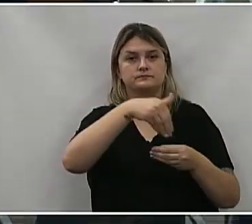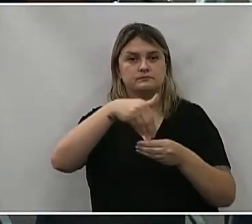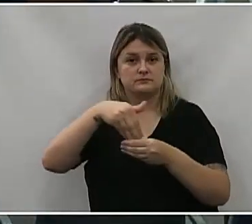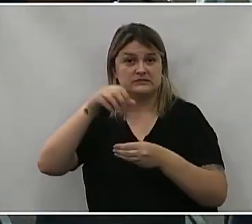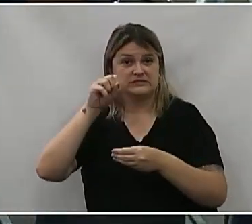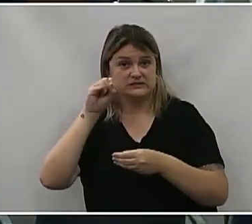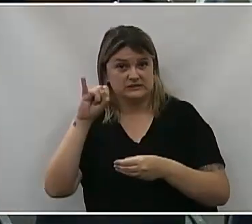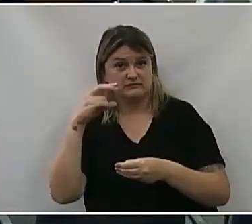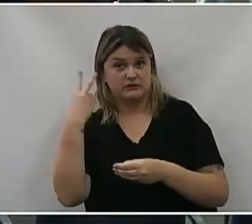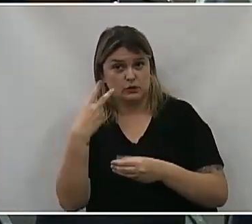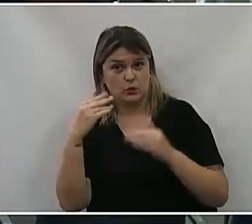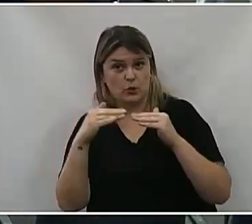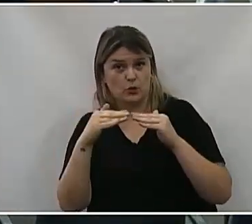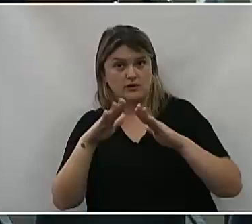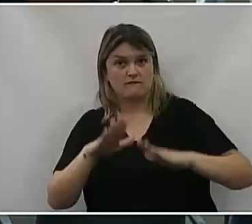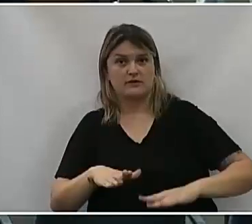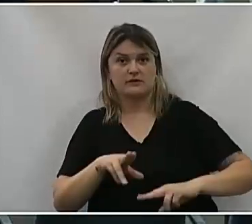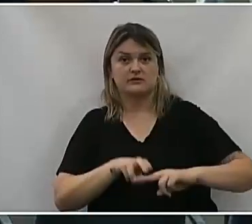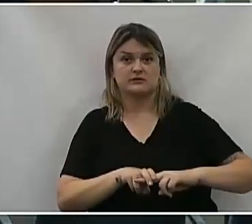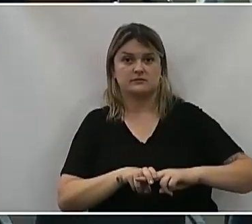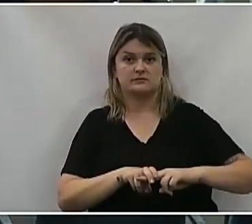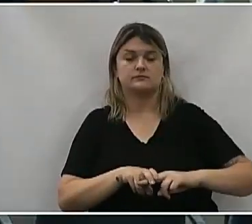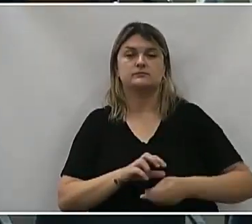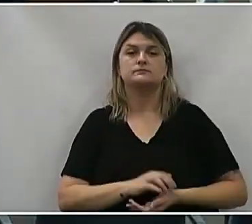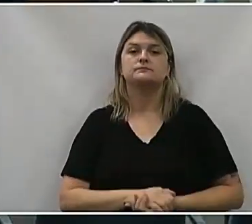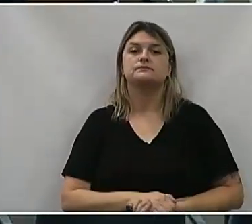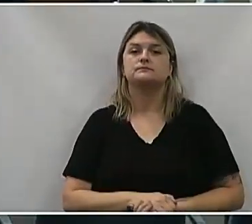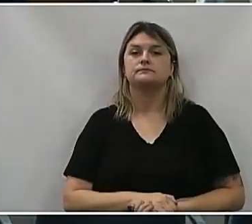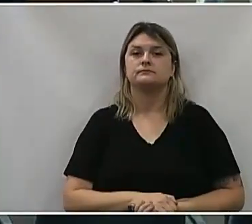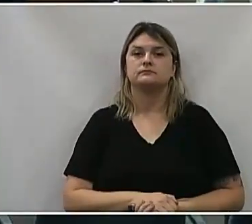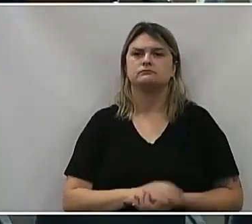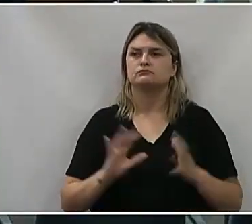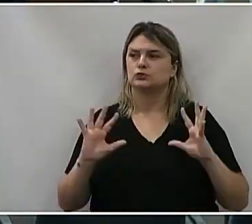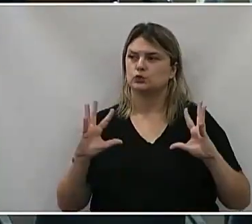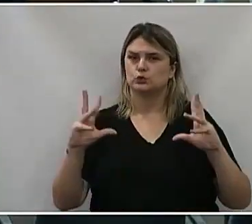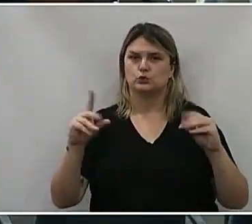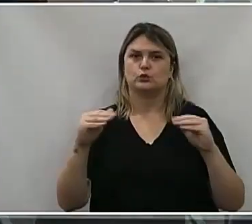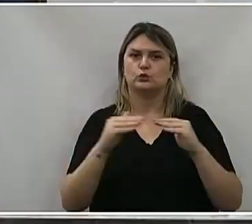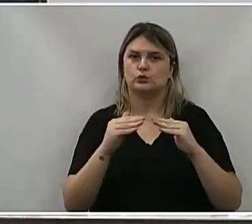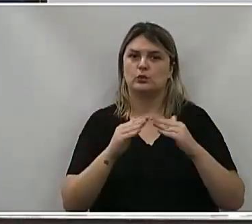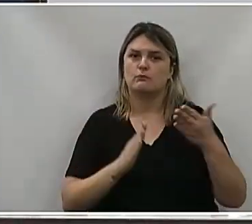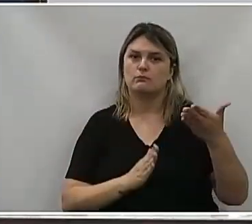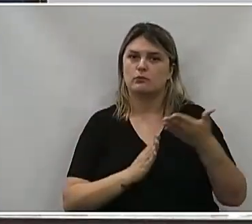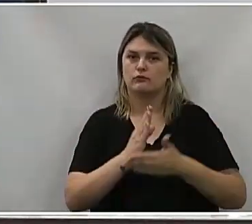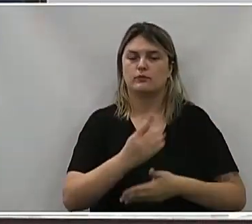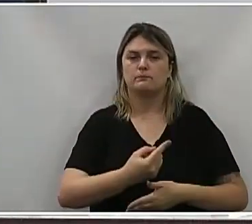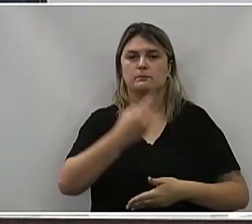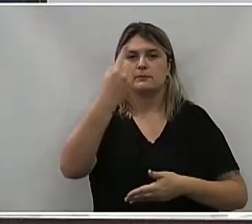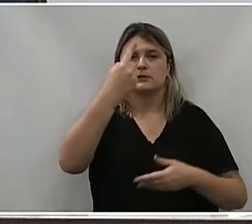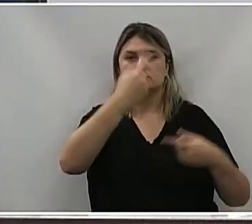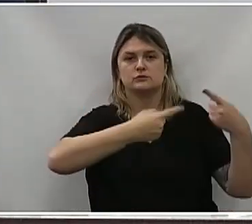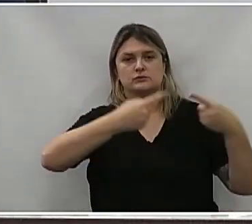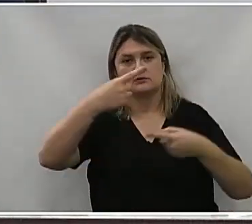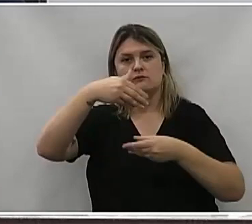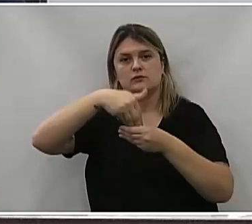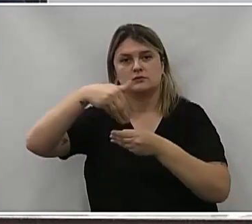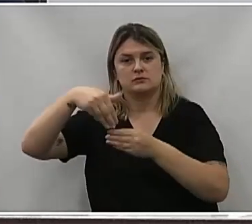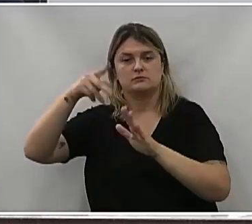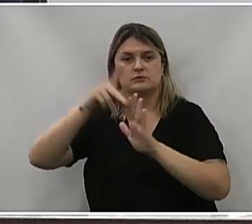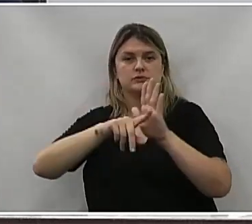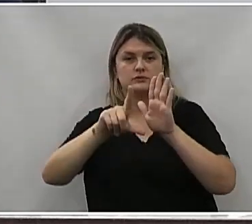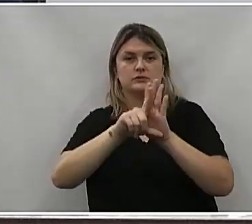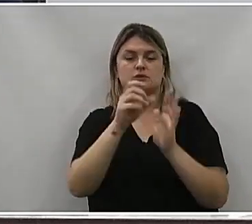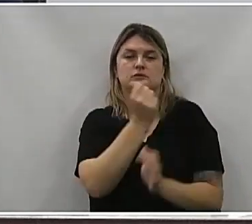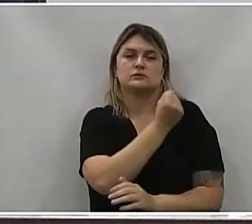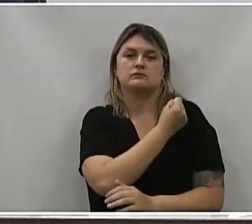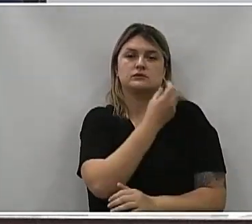em votação, senhores vereadores que aprovam, permaneçam como estão. Aprovado em primeira discussão e votação do projeto de